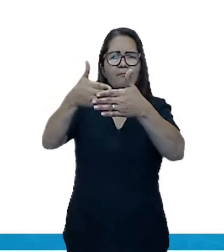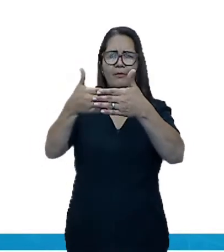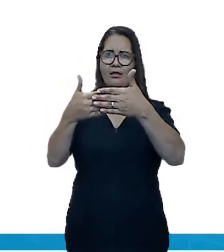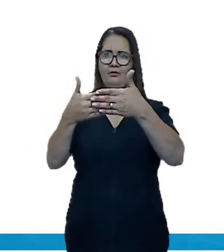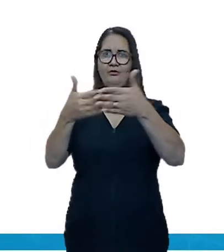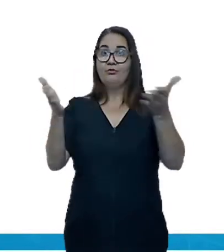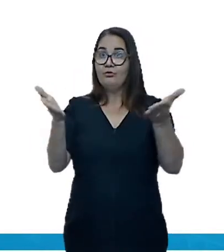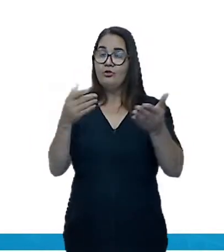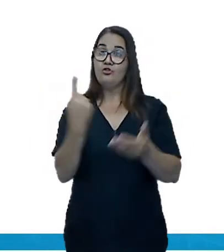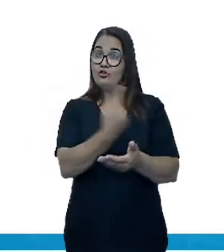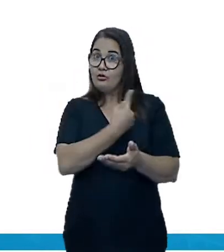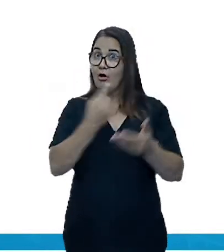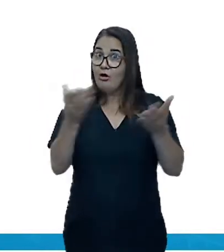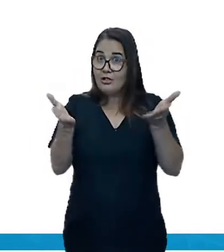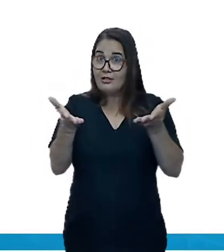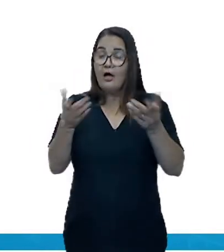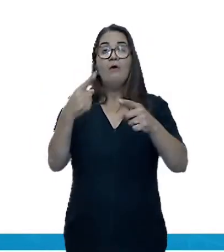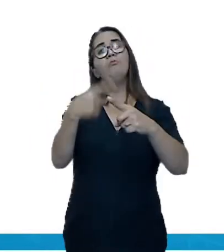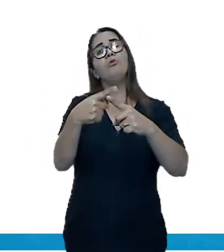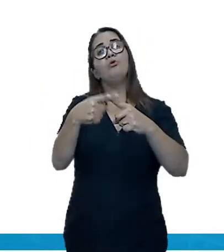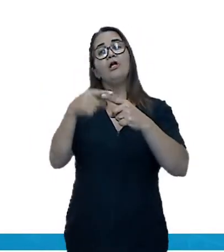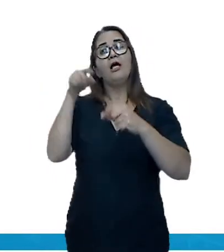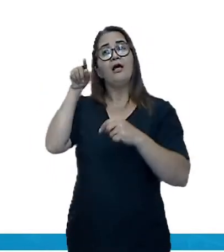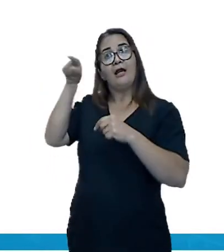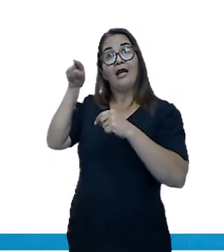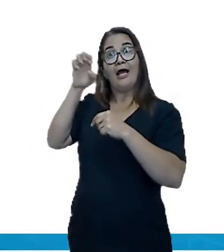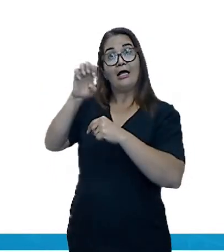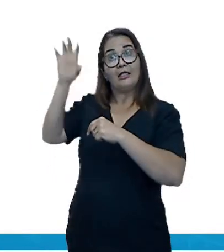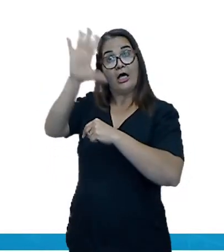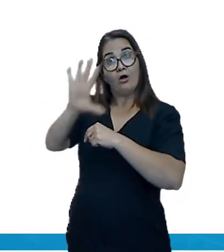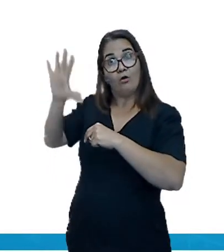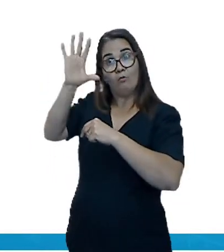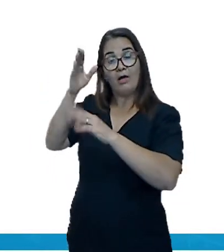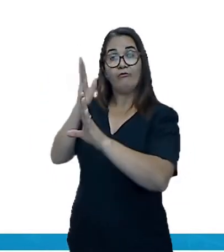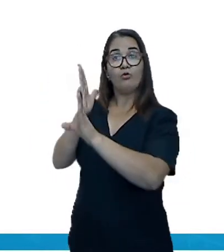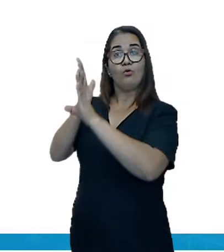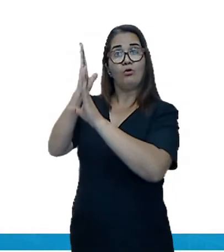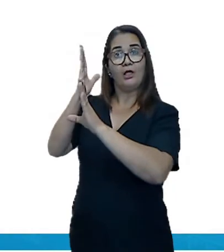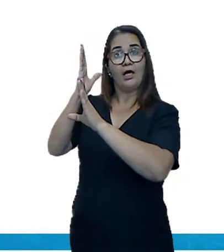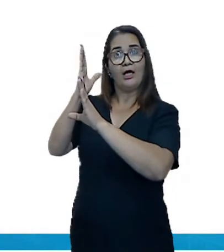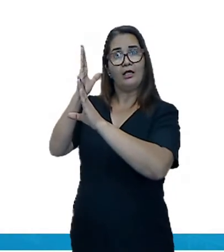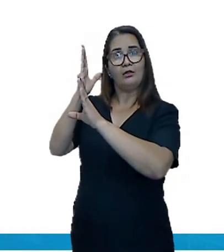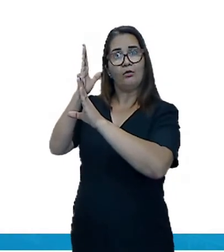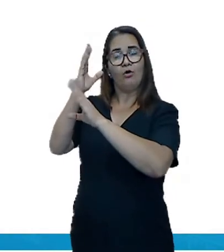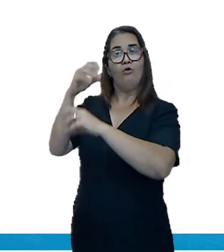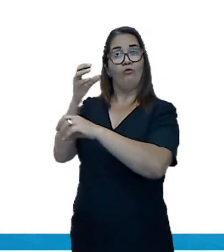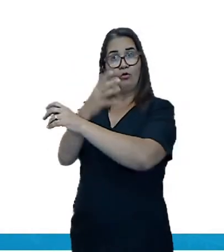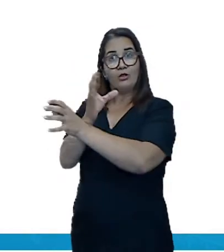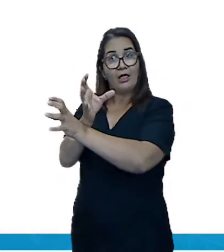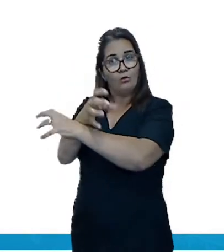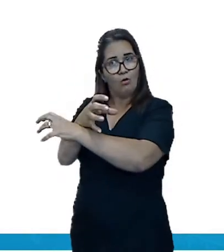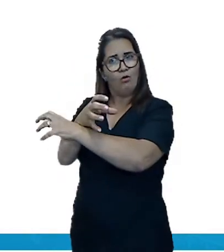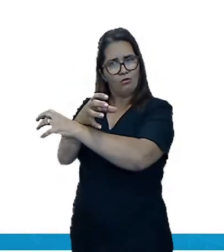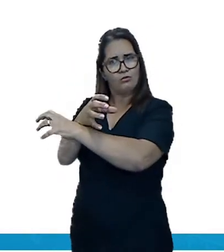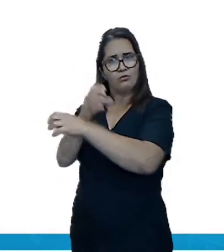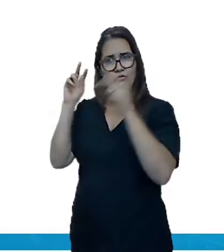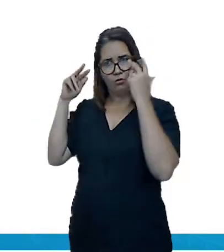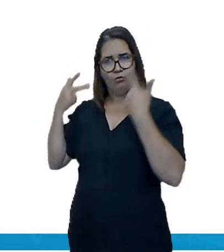Europa Oriental ossos humanos pertencentes a essa espécie. Olha que interessante.